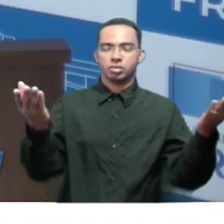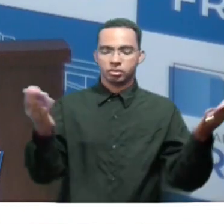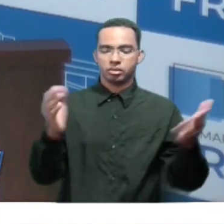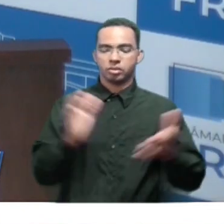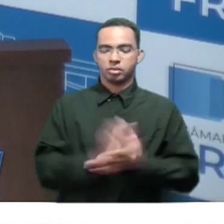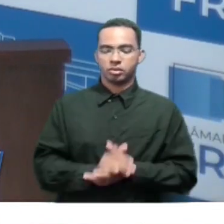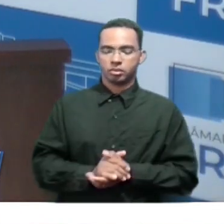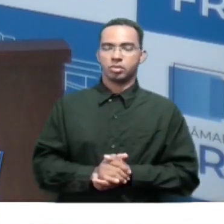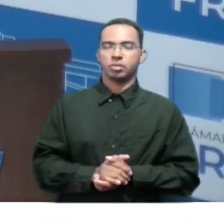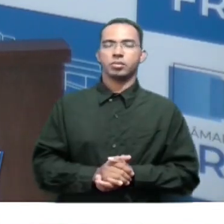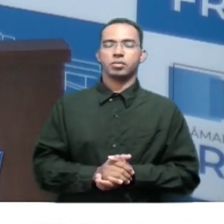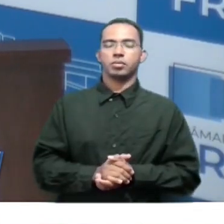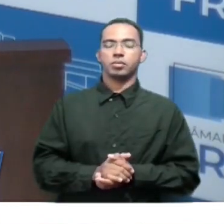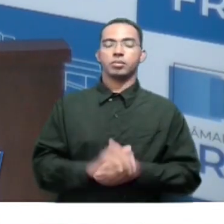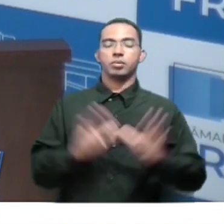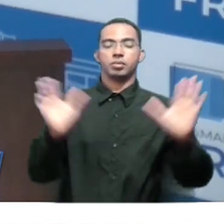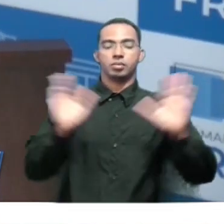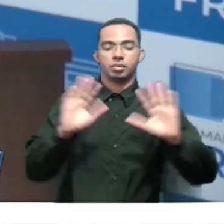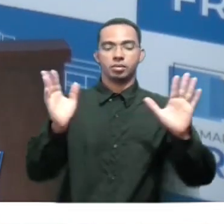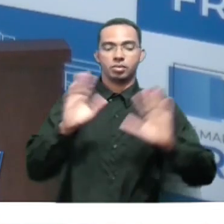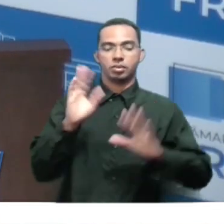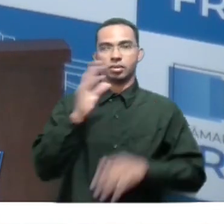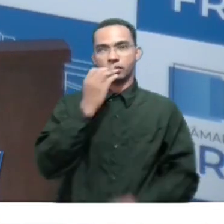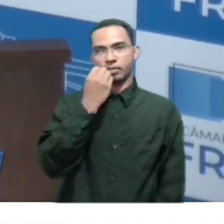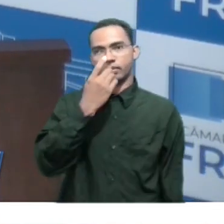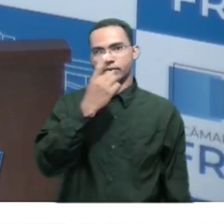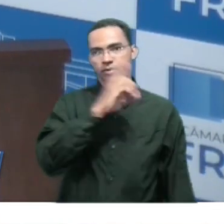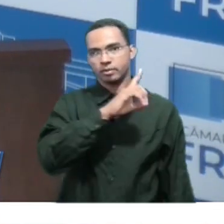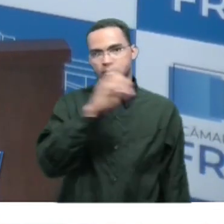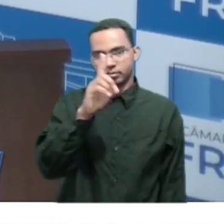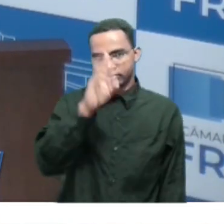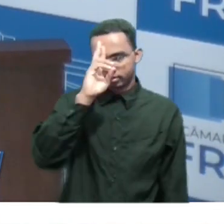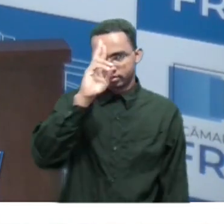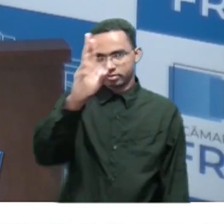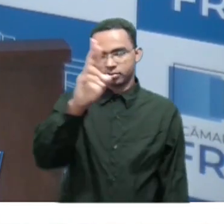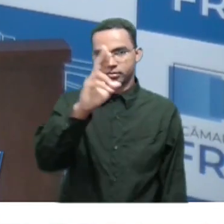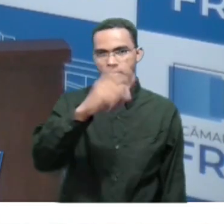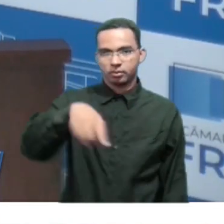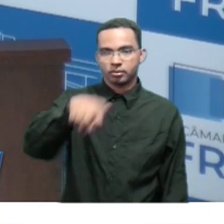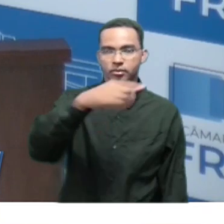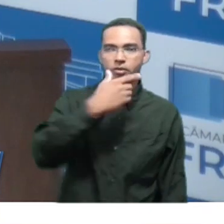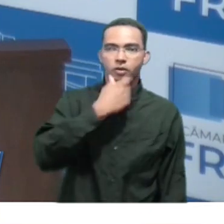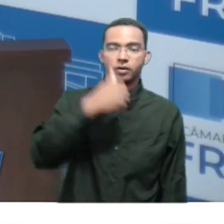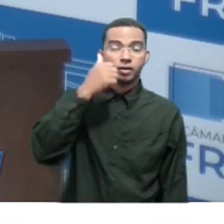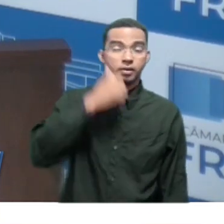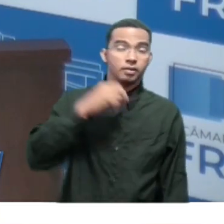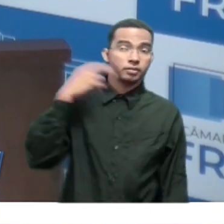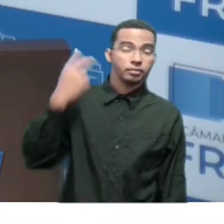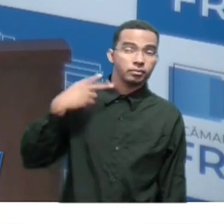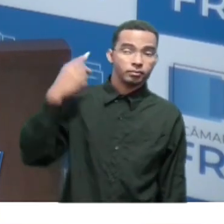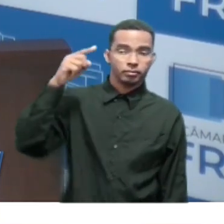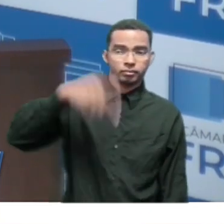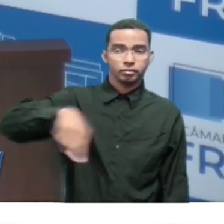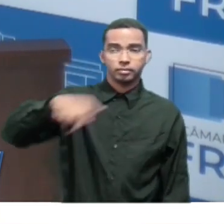Bom dia, senhoras, senhores vereadores, vocês que estão aqui nos ouvindo.